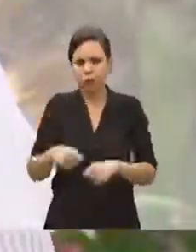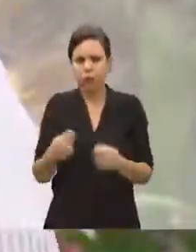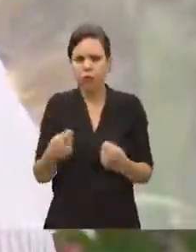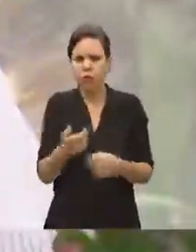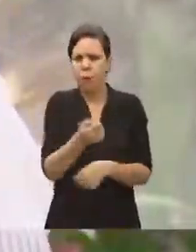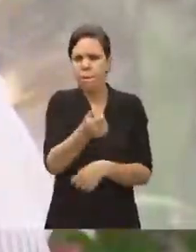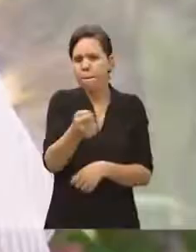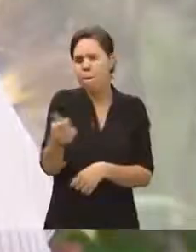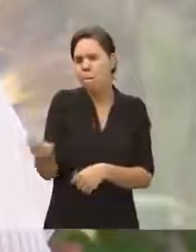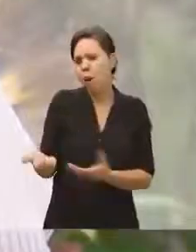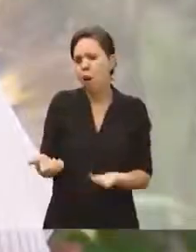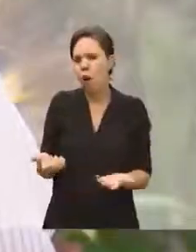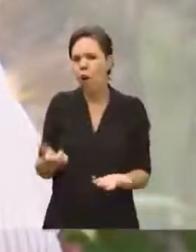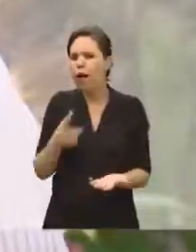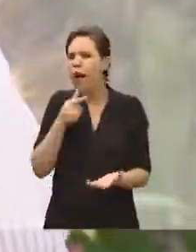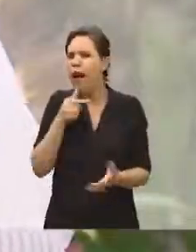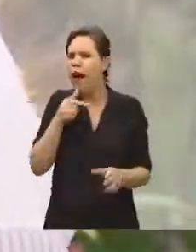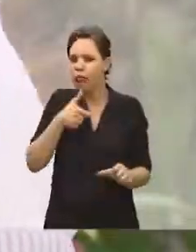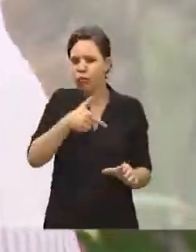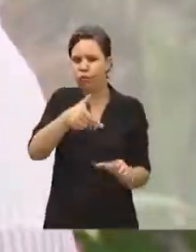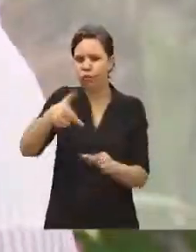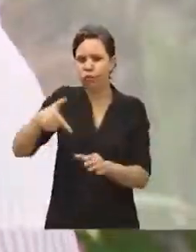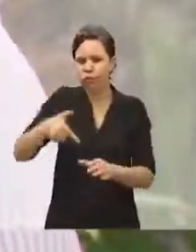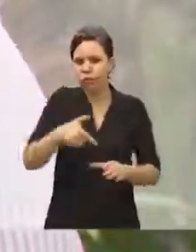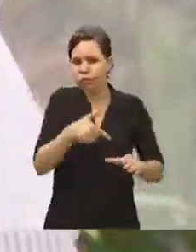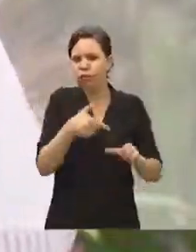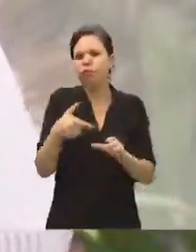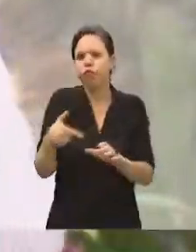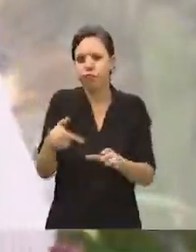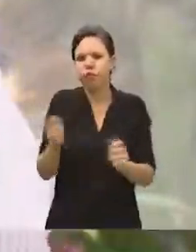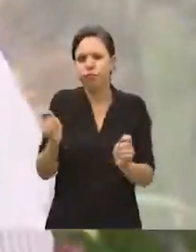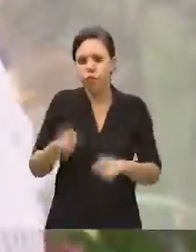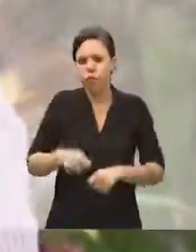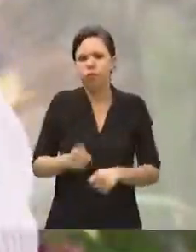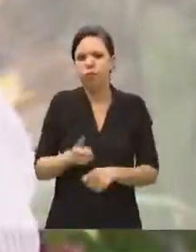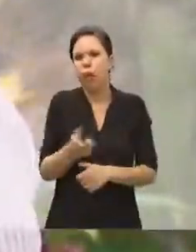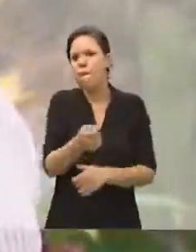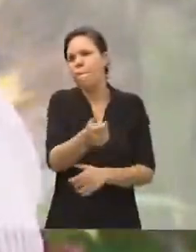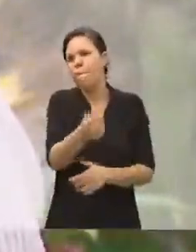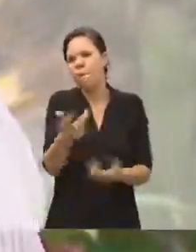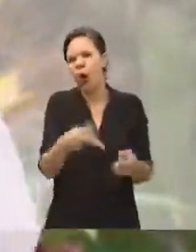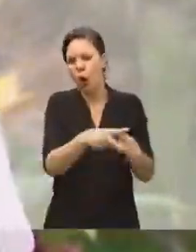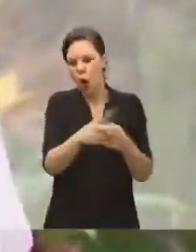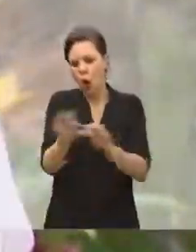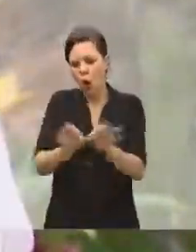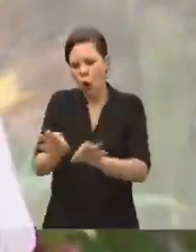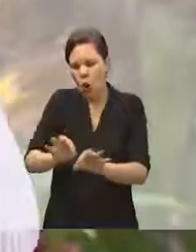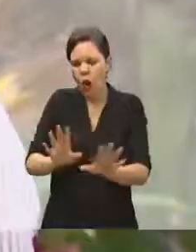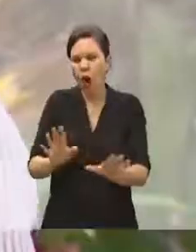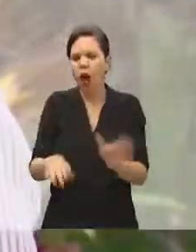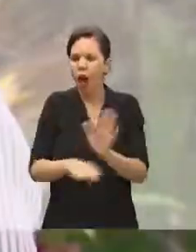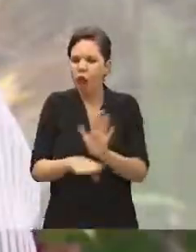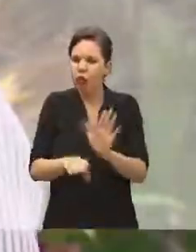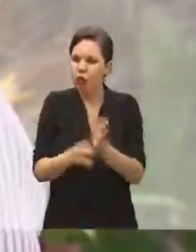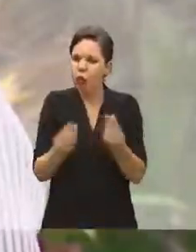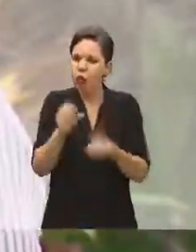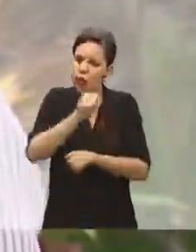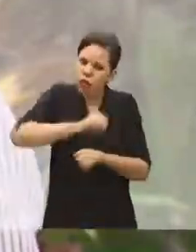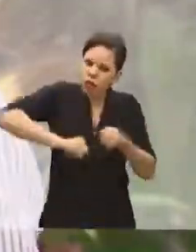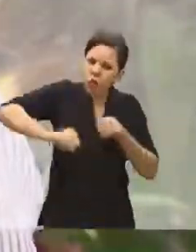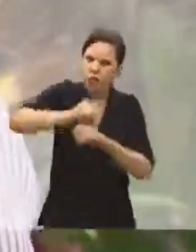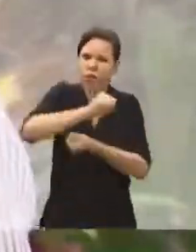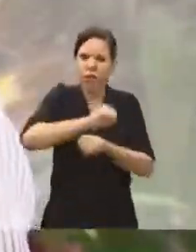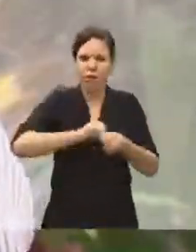de pouco consumo de água, que são mais rústicas, precisam de pouca manutenção. Então isso ajuda muito na questão da